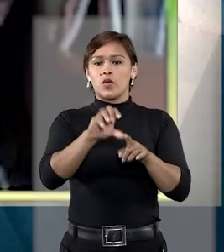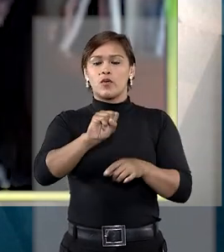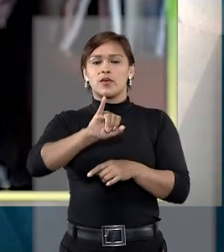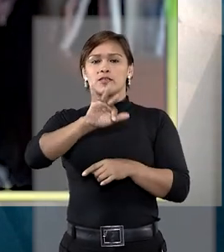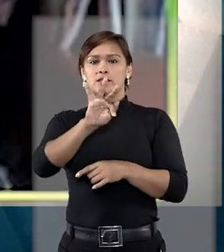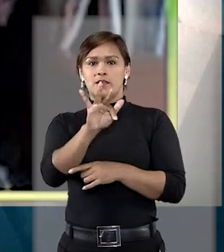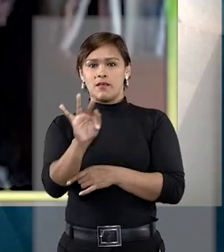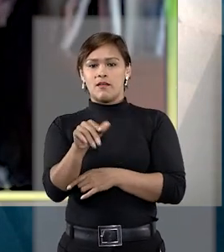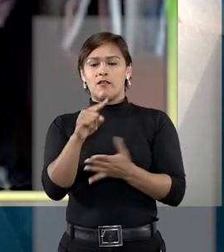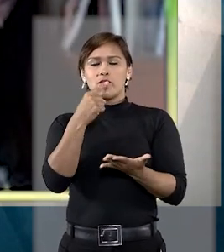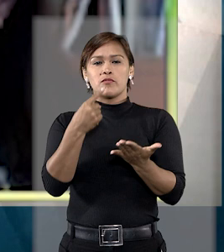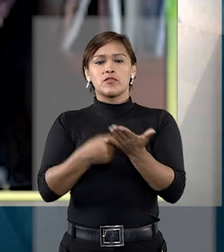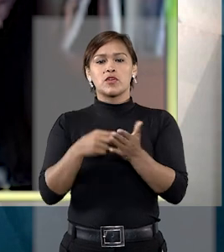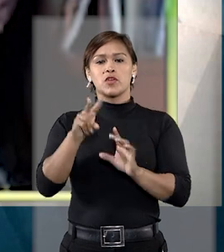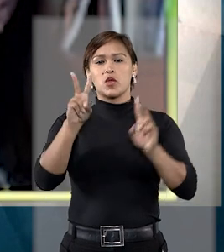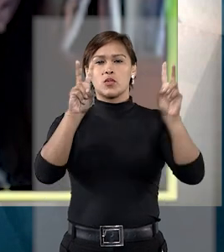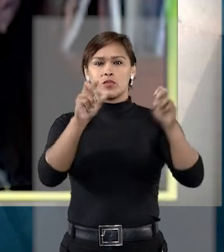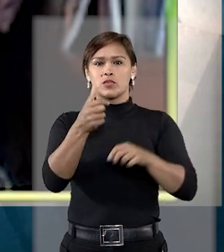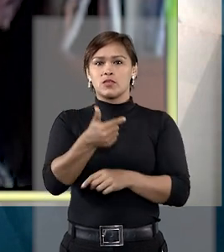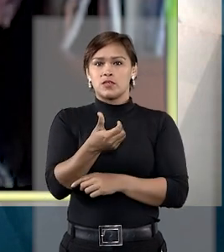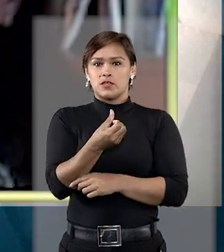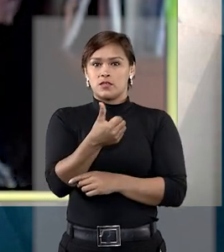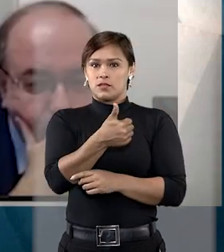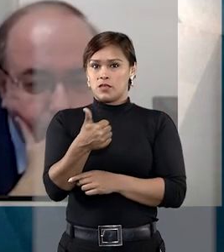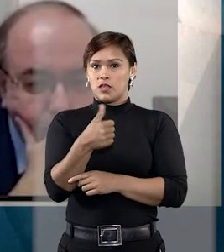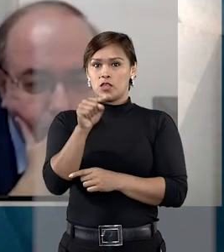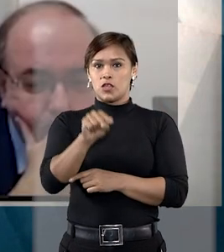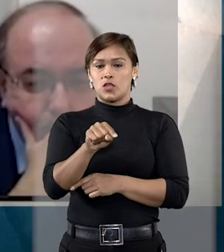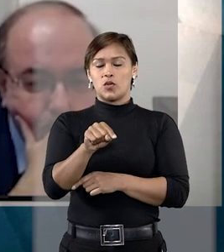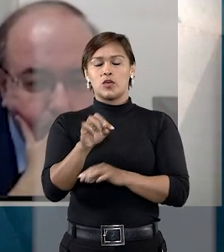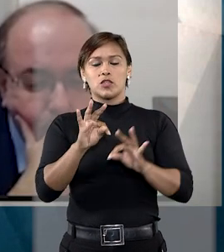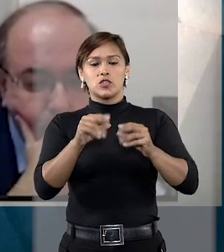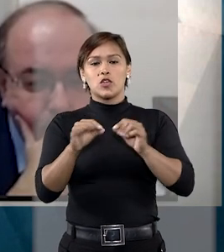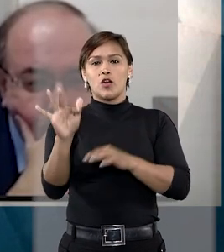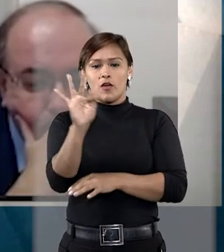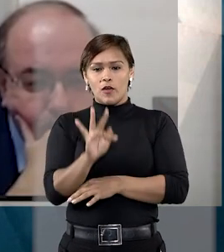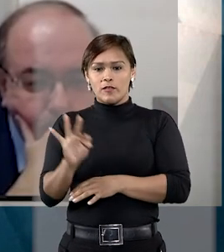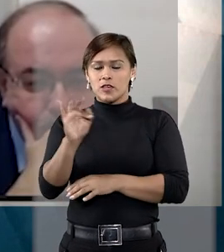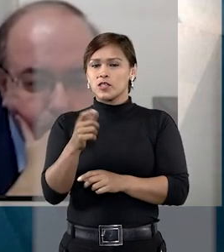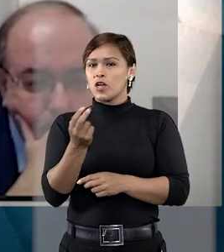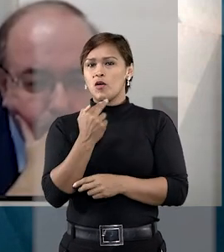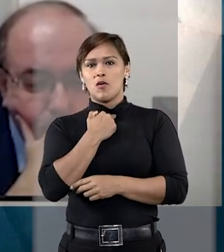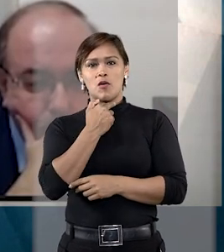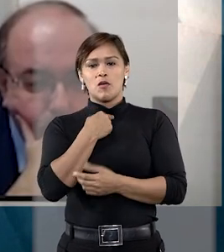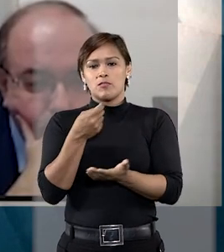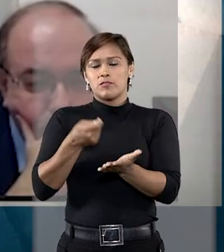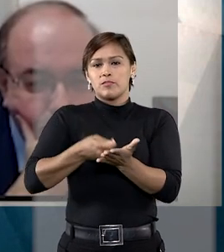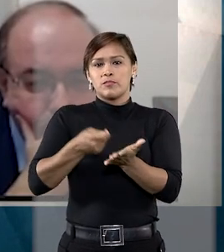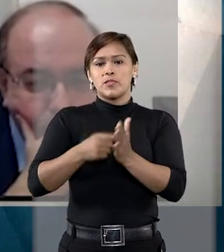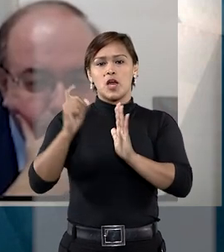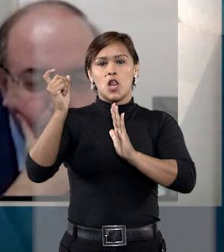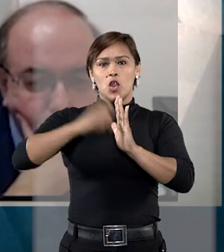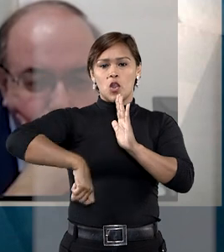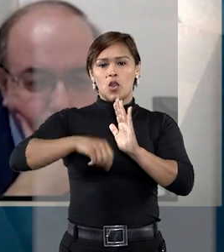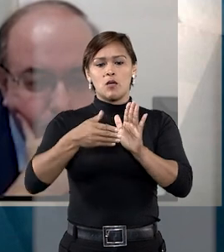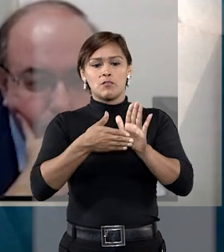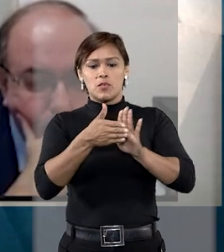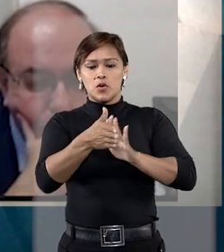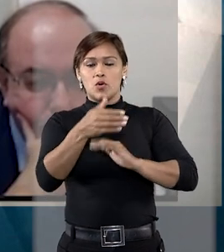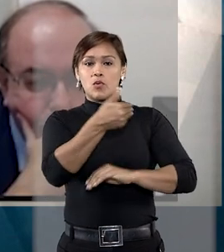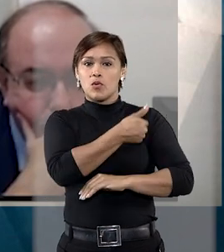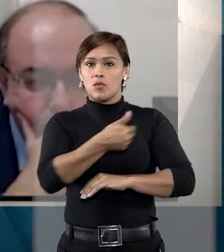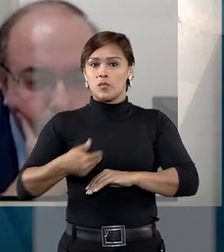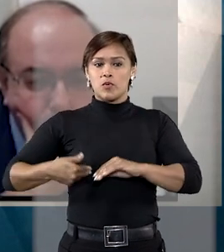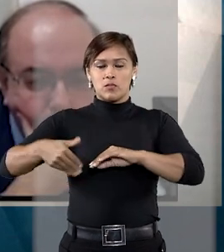o STF definiu no tema 261 que os entes da federação não podem cobrar taxa pelo uso de espaços